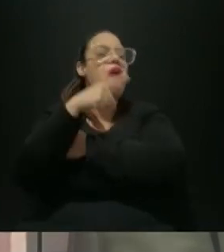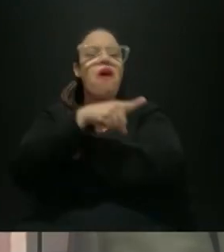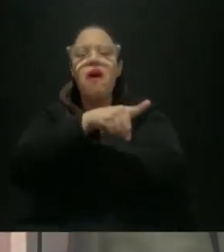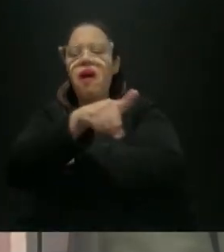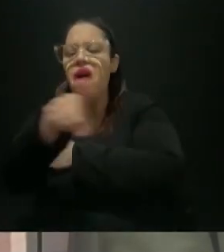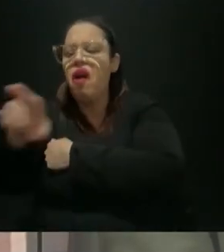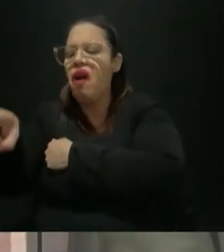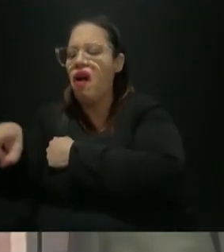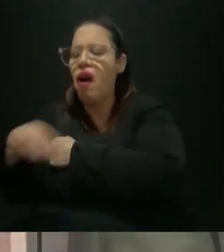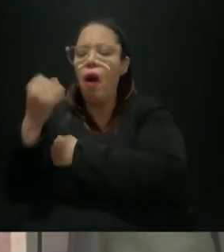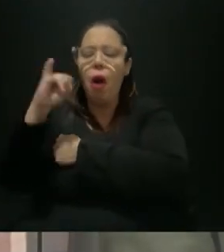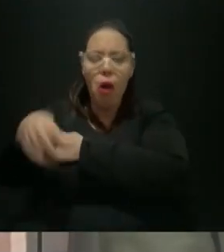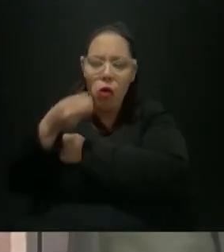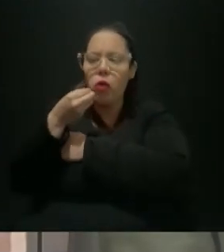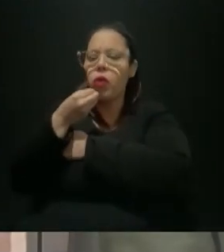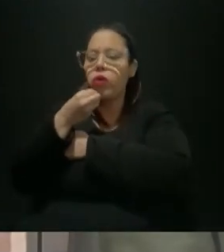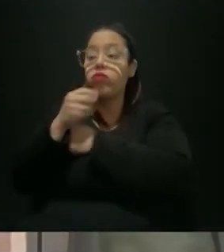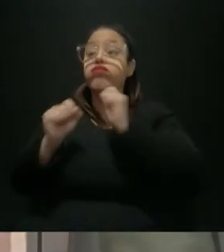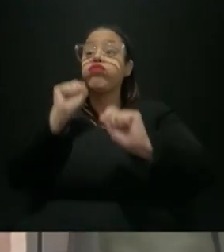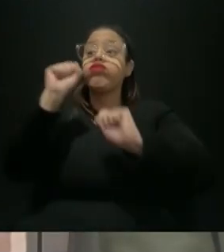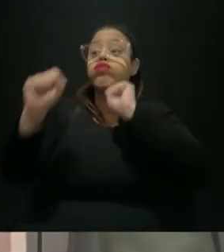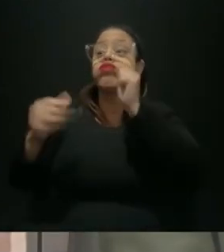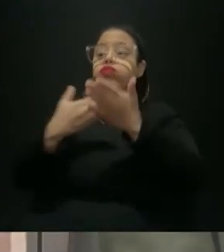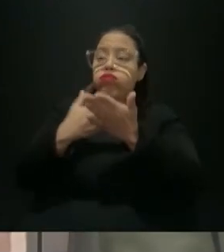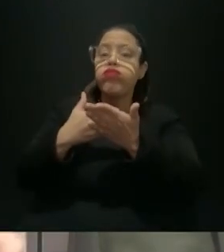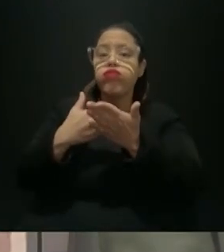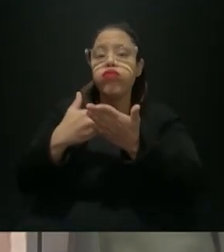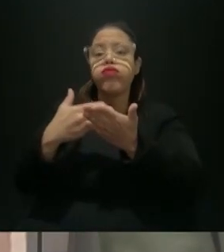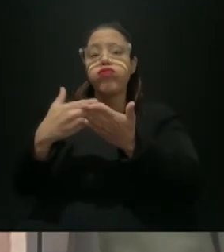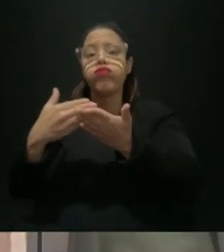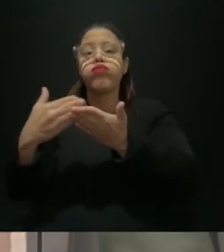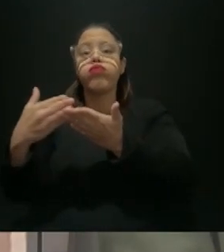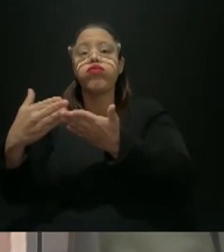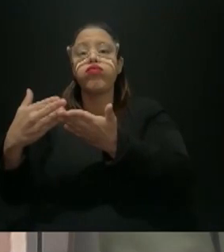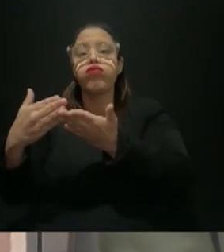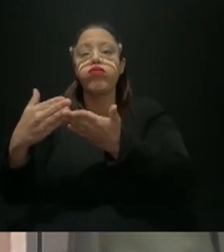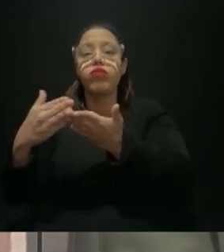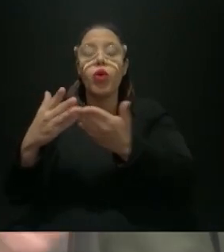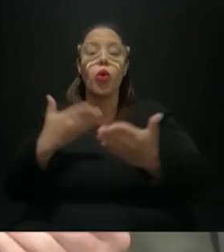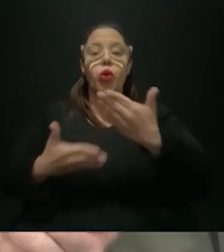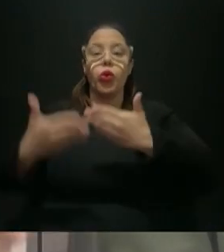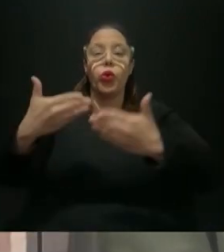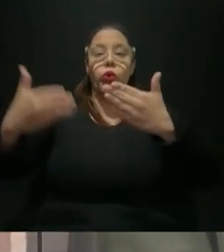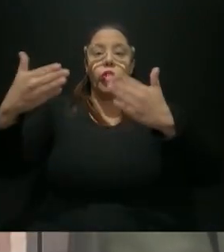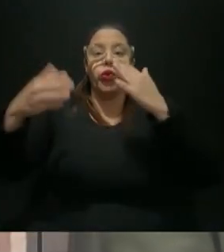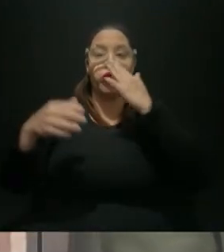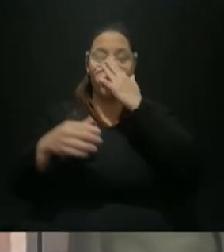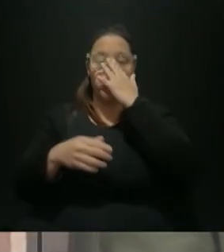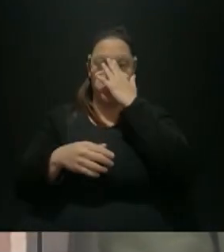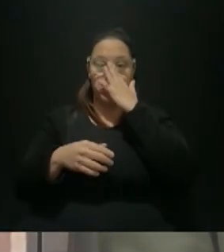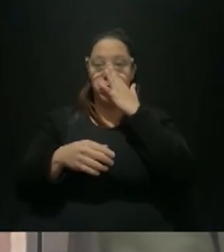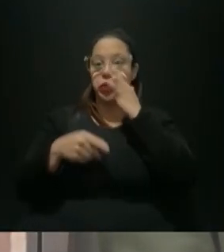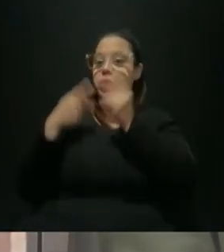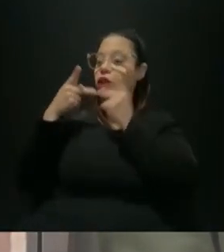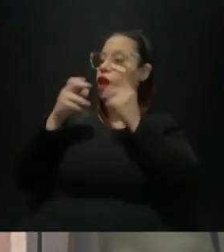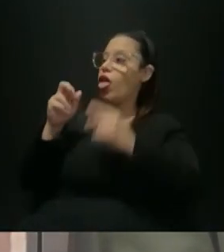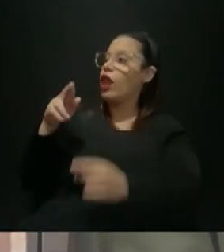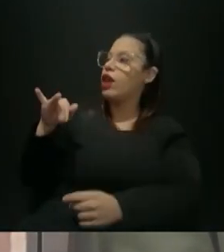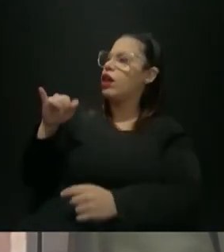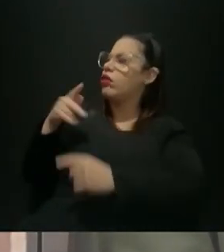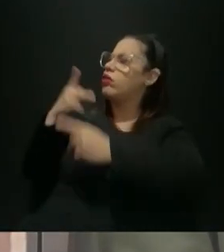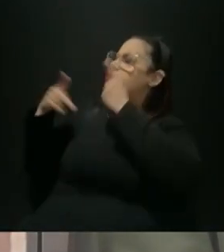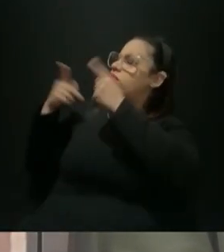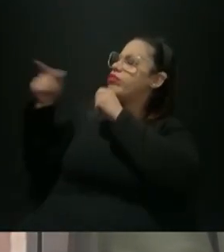crianças. E a partir daí a gente foi se envolvendo. Tanto é que eu até estava conversando com a Adriana aqui, que eu tive